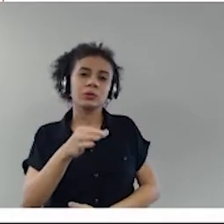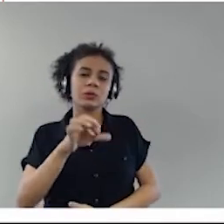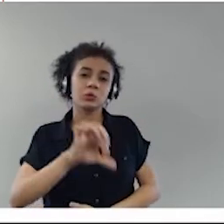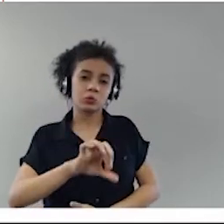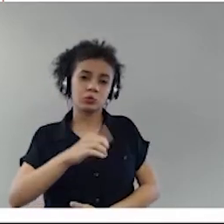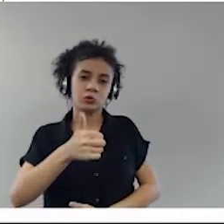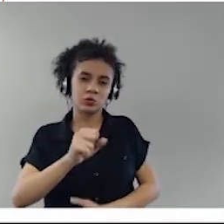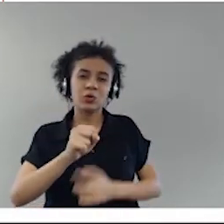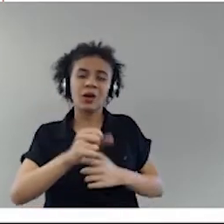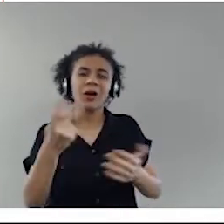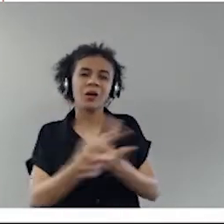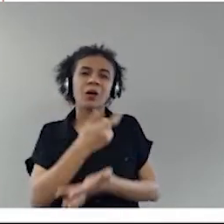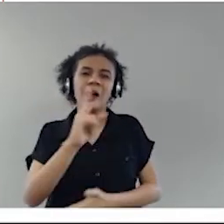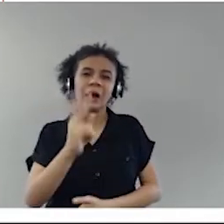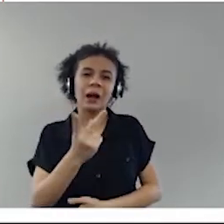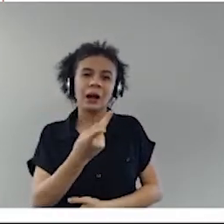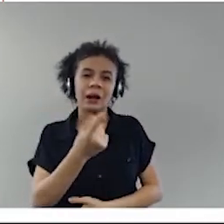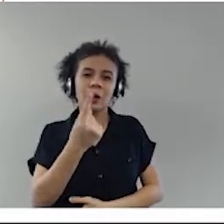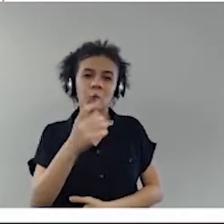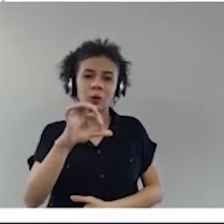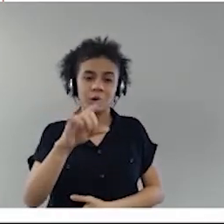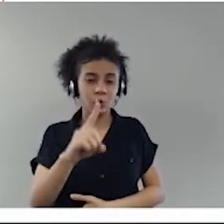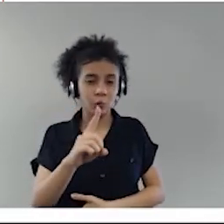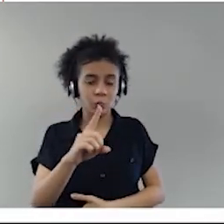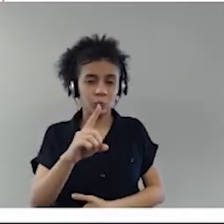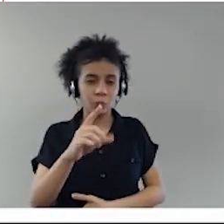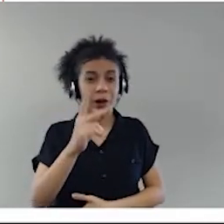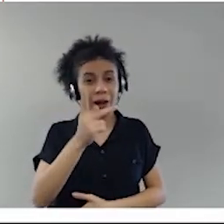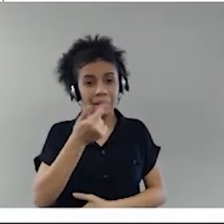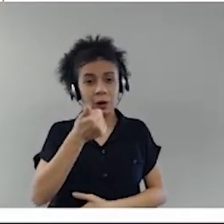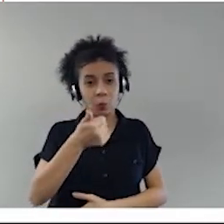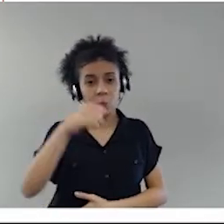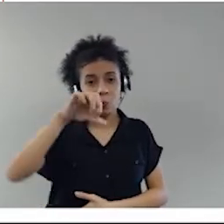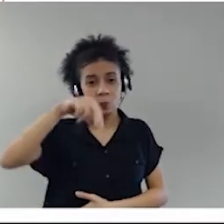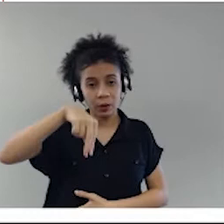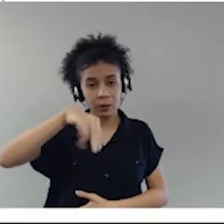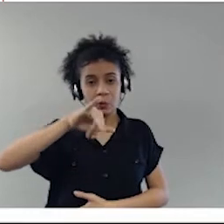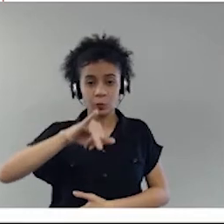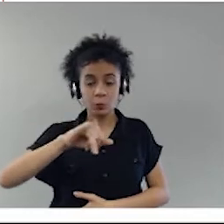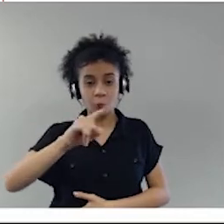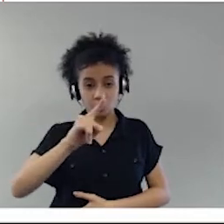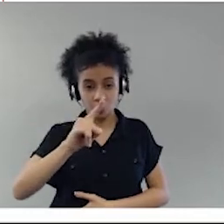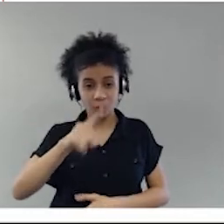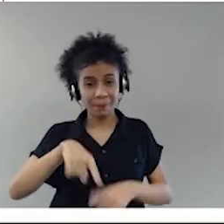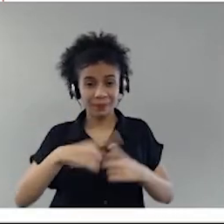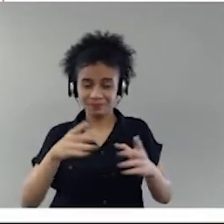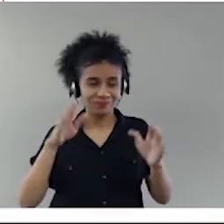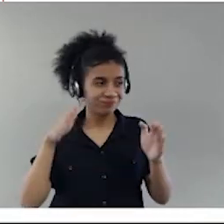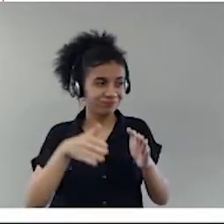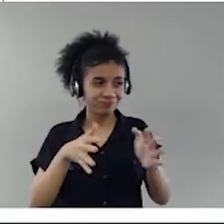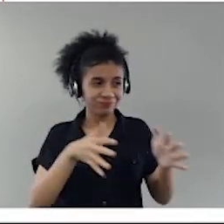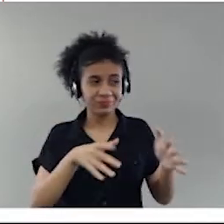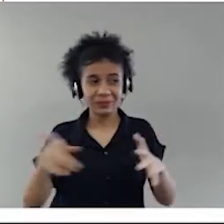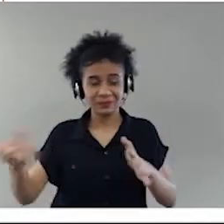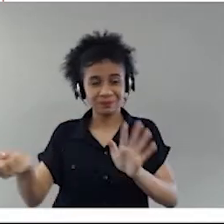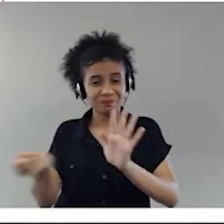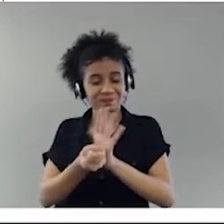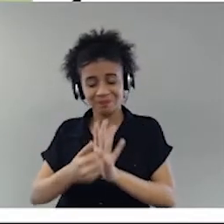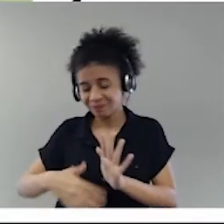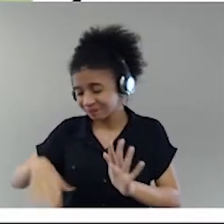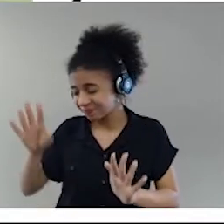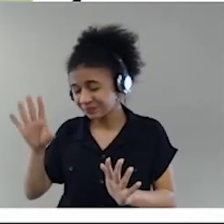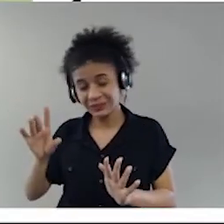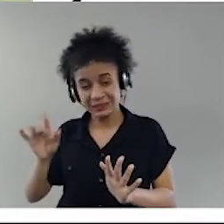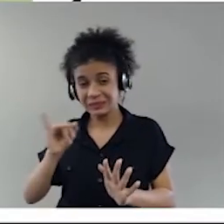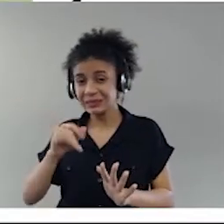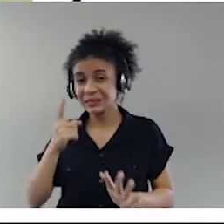com H1N1, mas com certeza será a mais impactante, e considerando